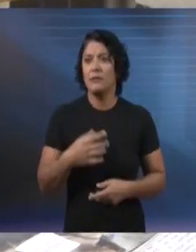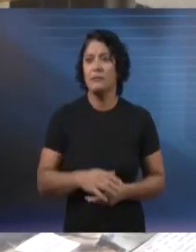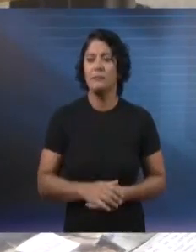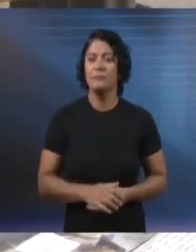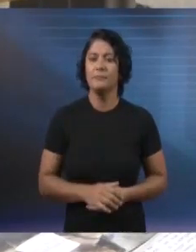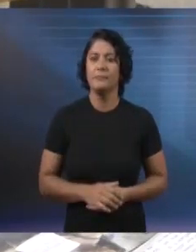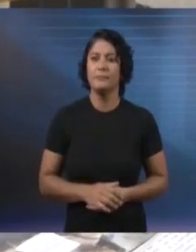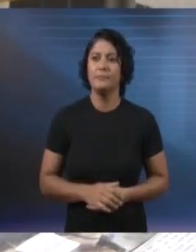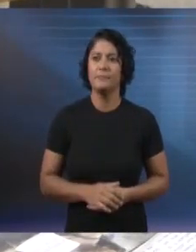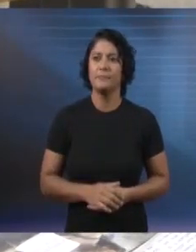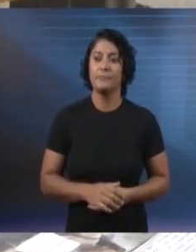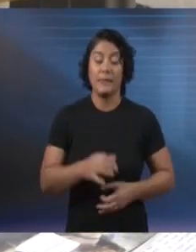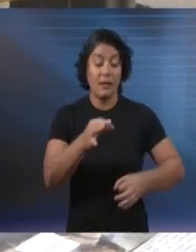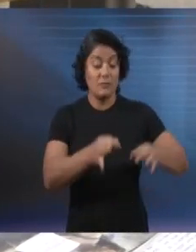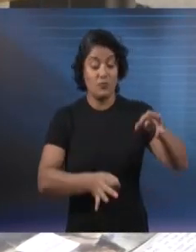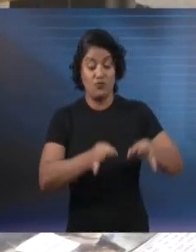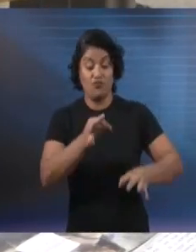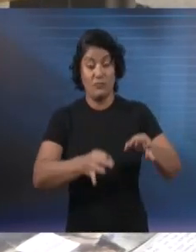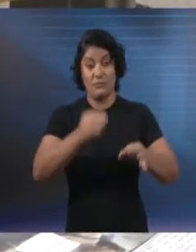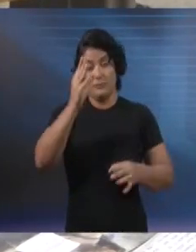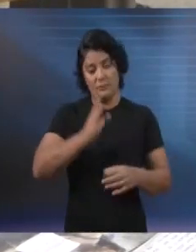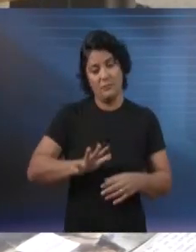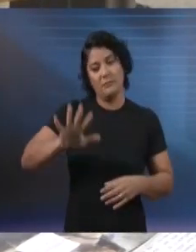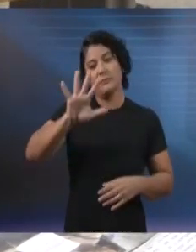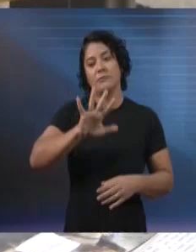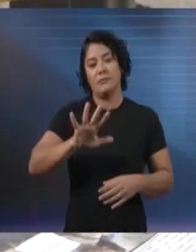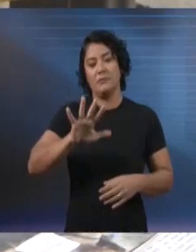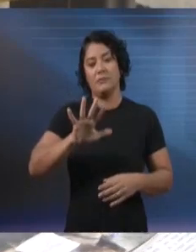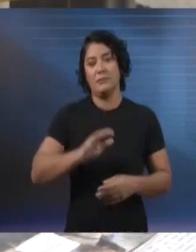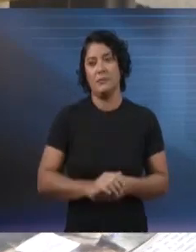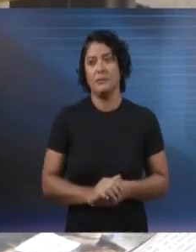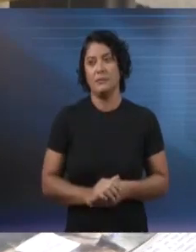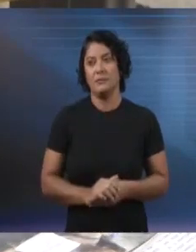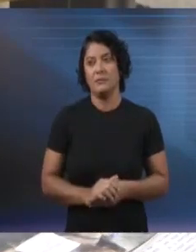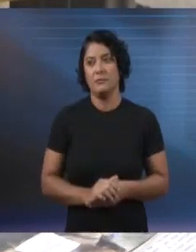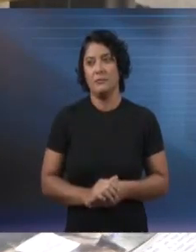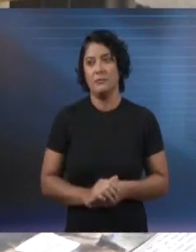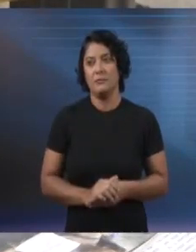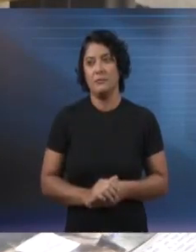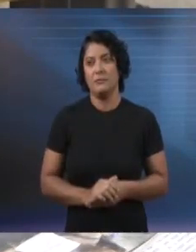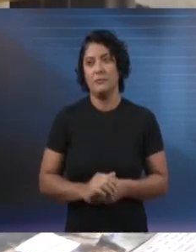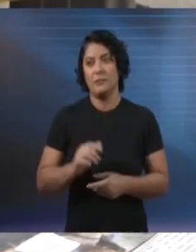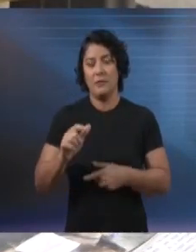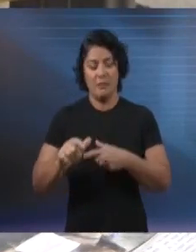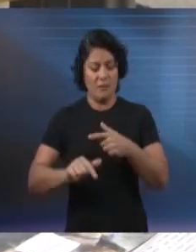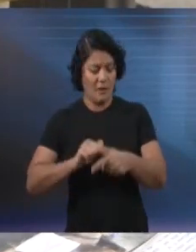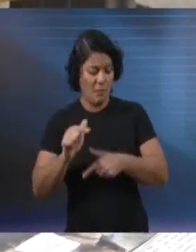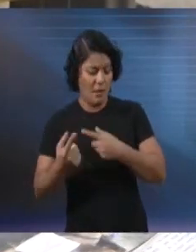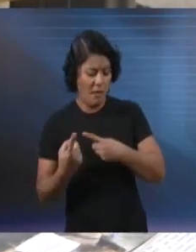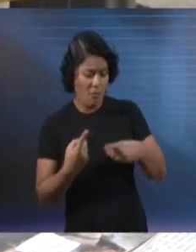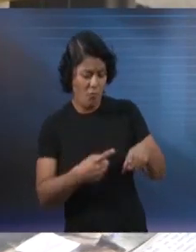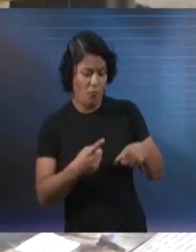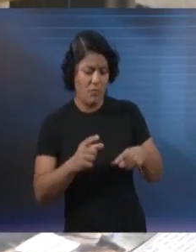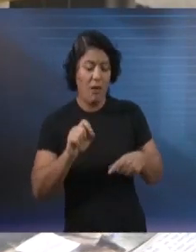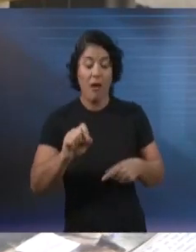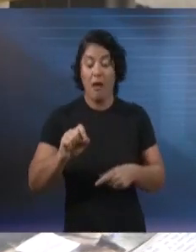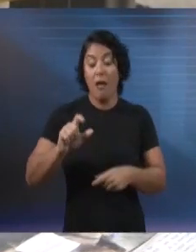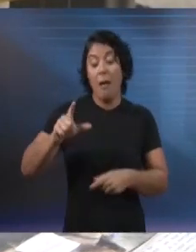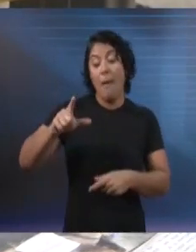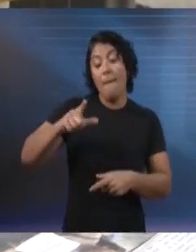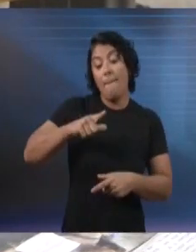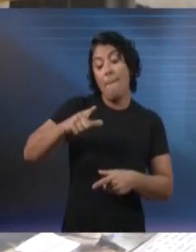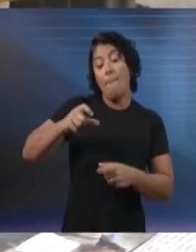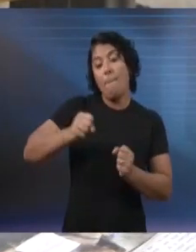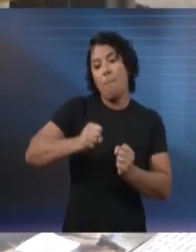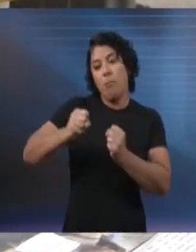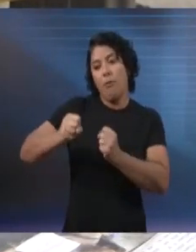a Justiça do Brasil ia funcionar contra os poderosos. Depois, absolvido, e